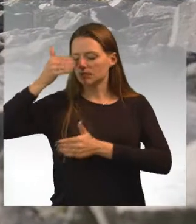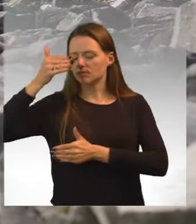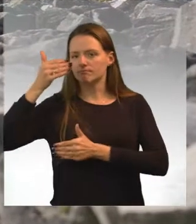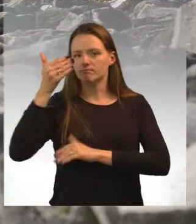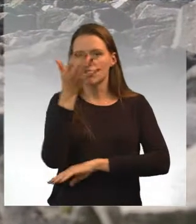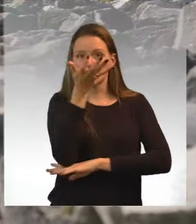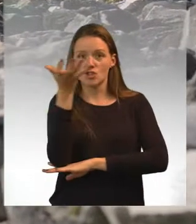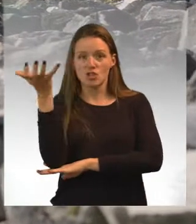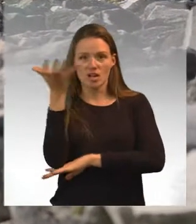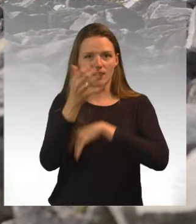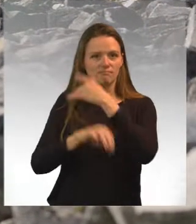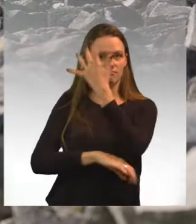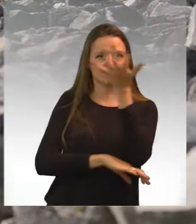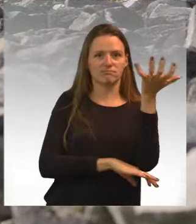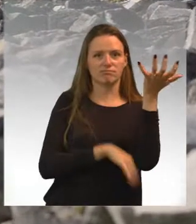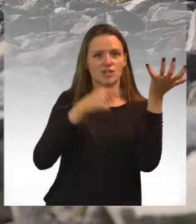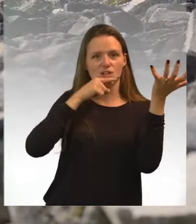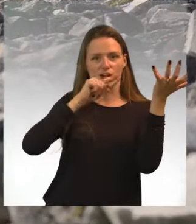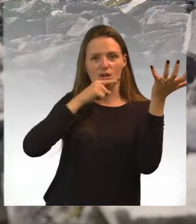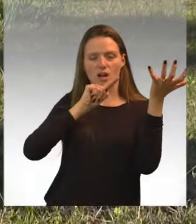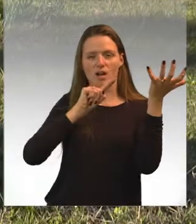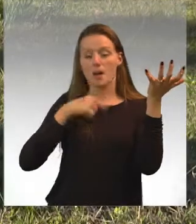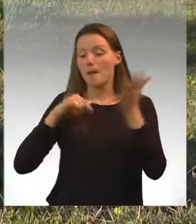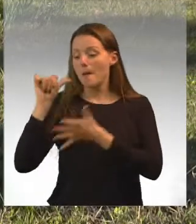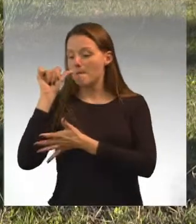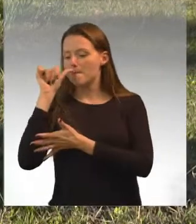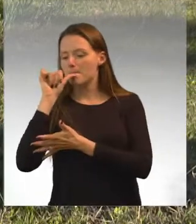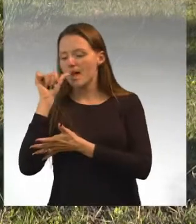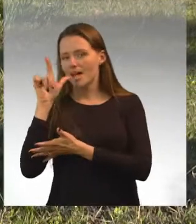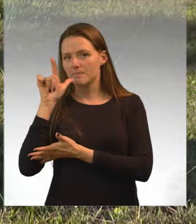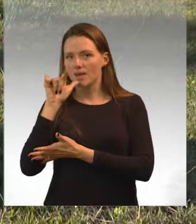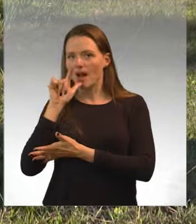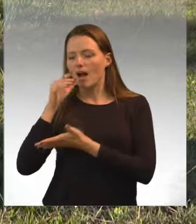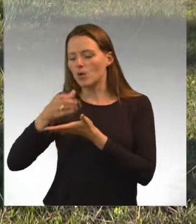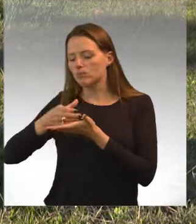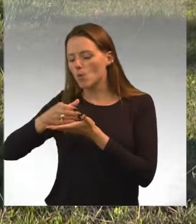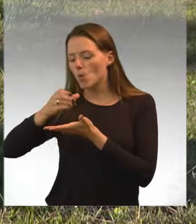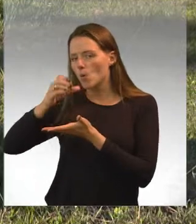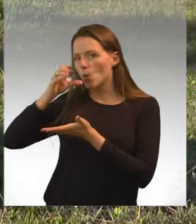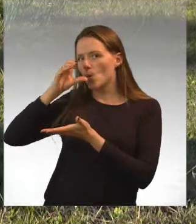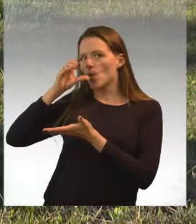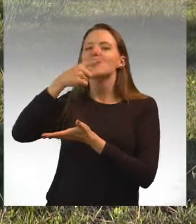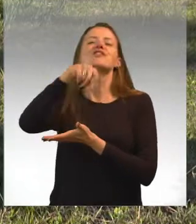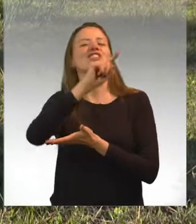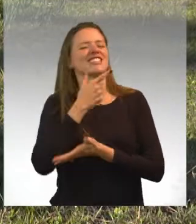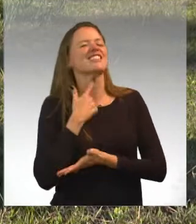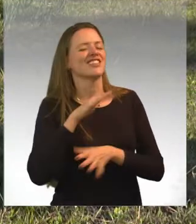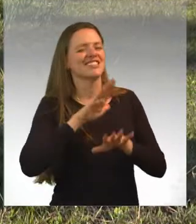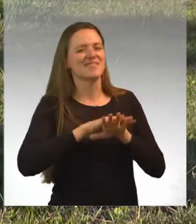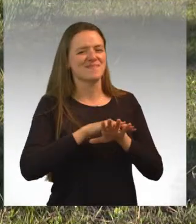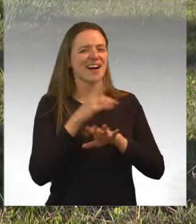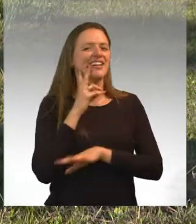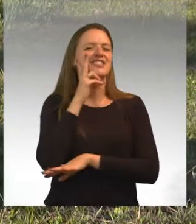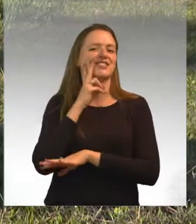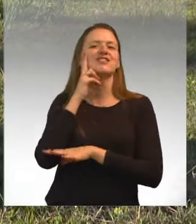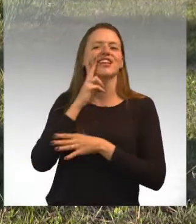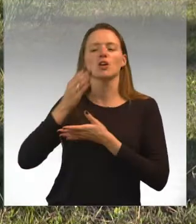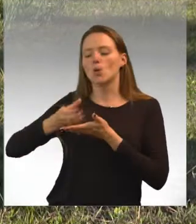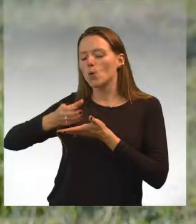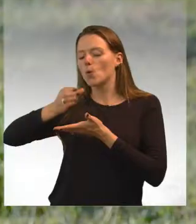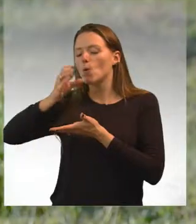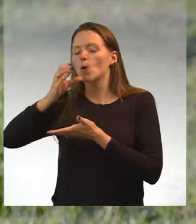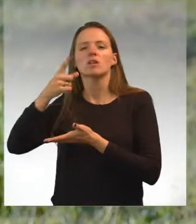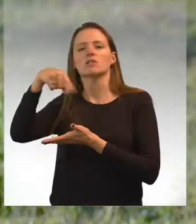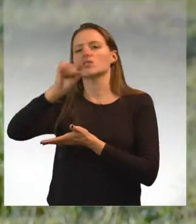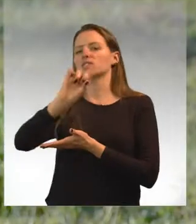araucárias. Você toma água num copo, vocês preferem o vinho, né, num copo, vocês não usam o